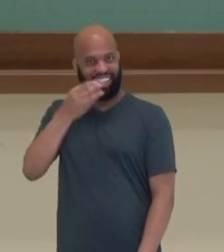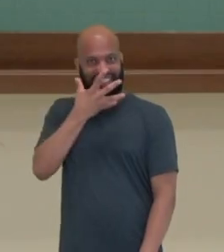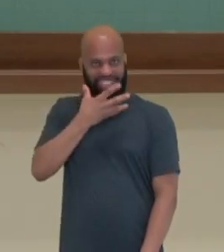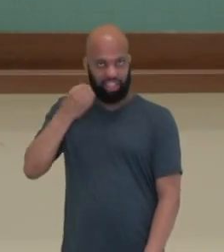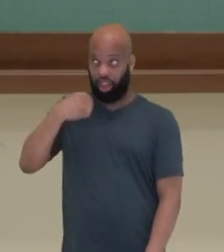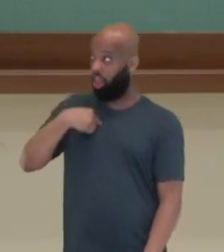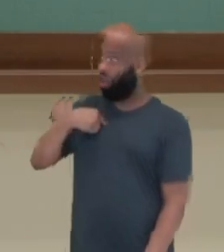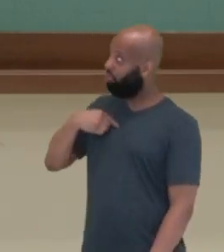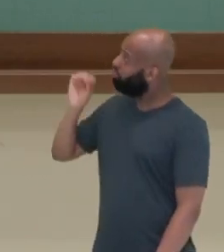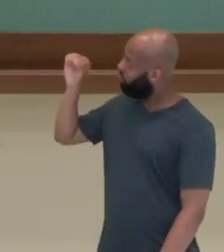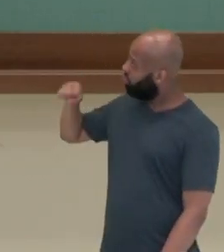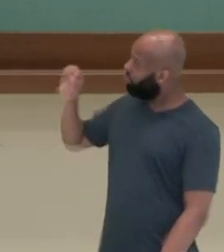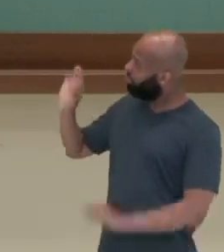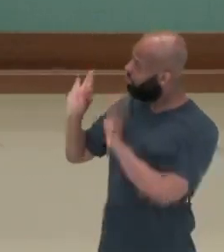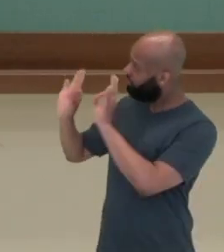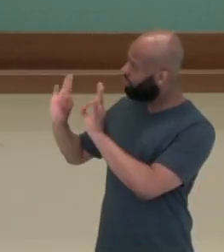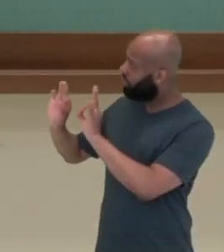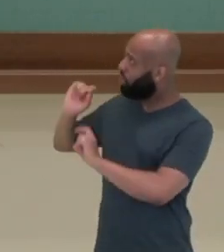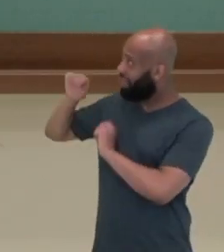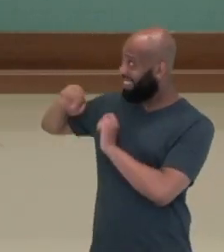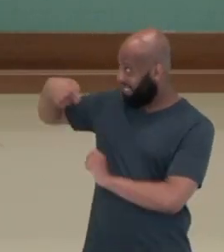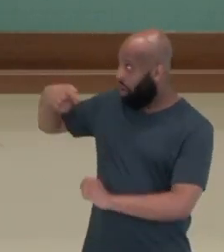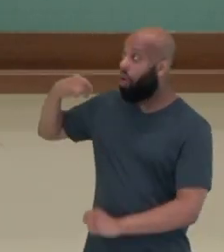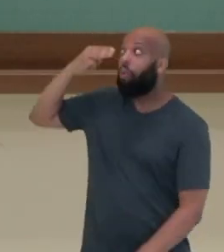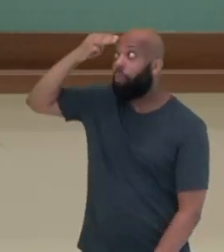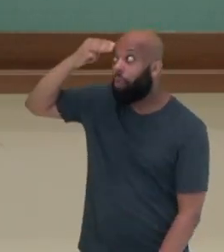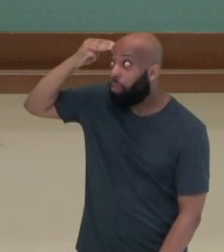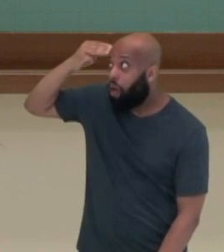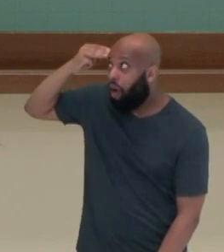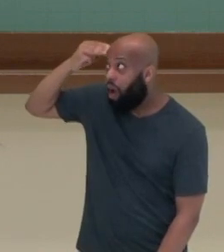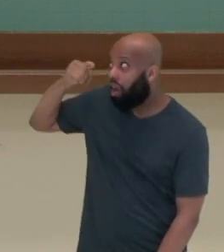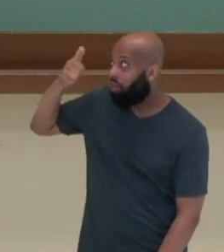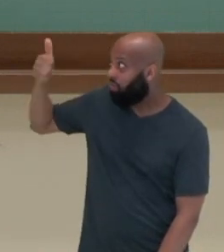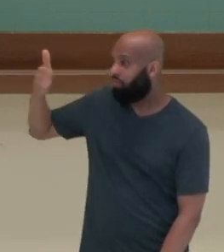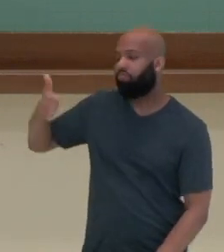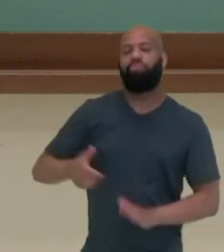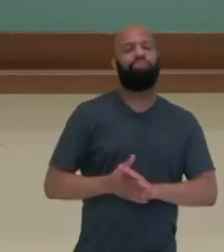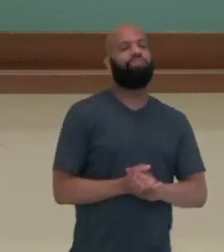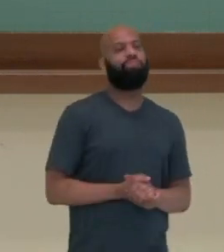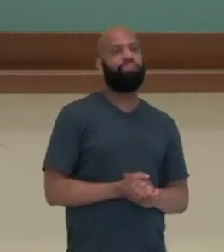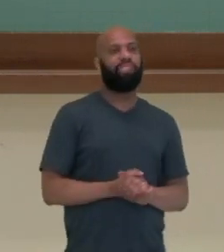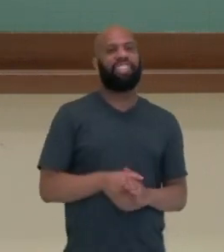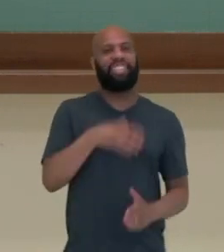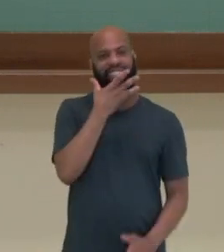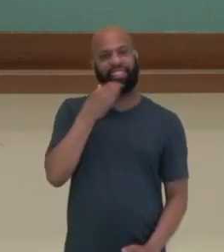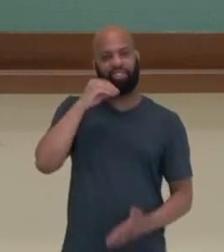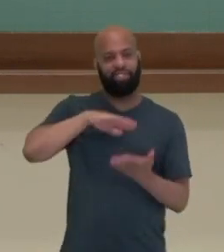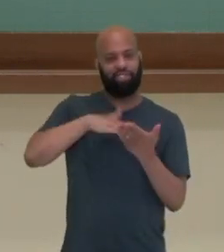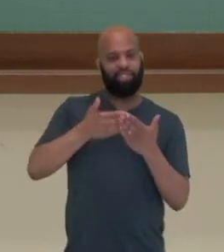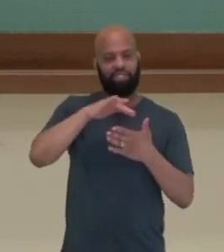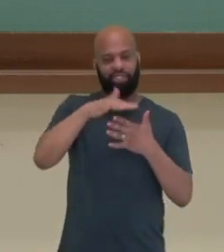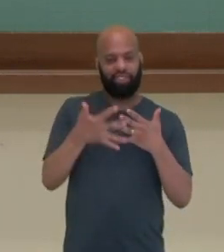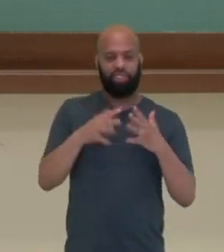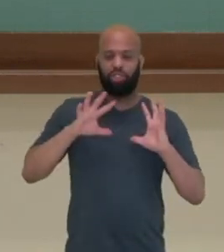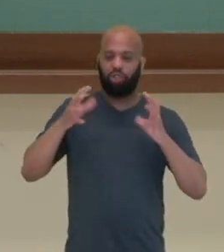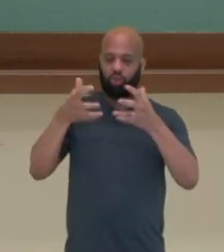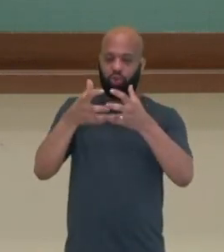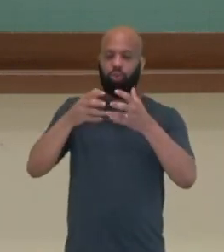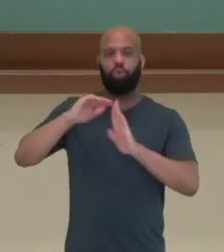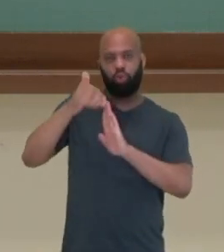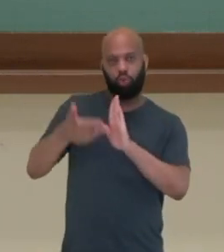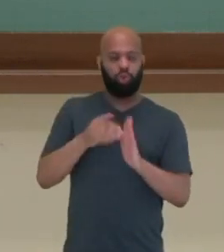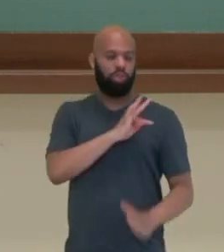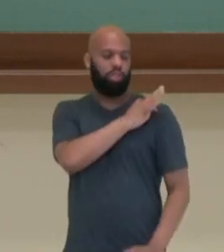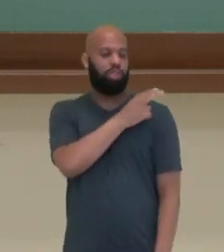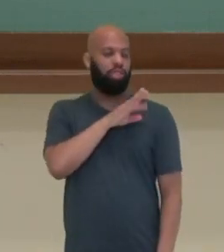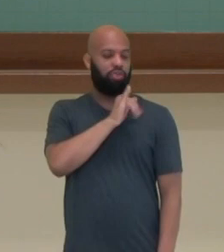Natan, tudo certo aí? Qual é o sinal para memórias? Tranquilo? Natan, nosso intérprete e toda a nossa equipe, nos ajudarão